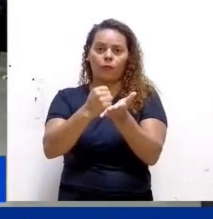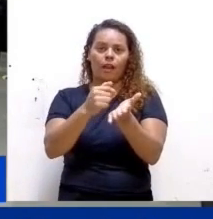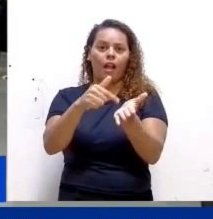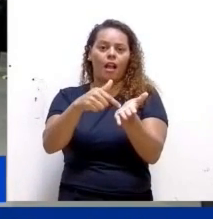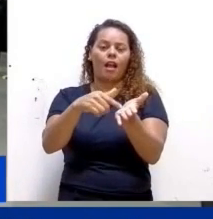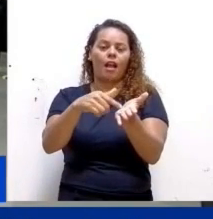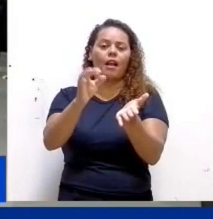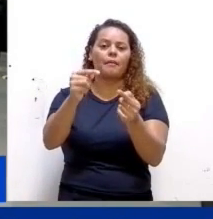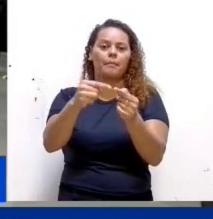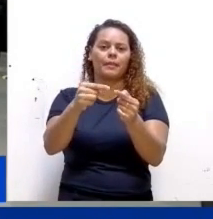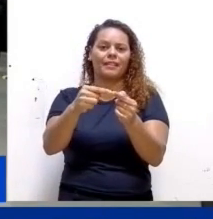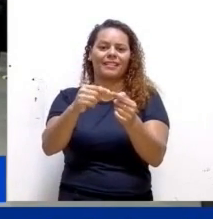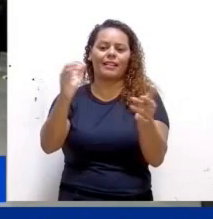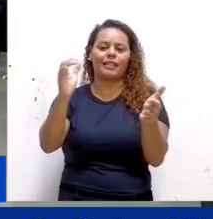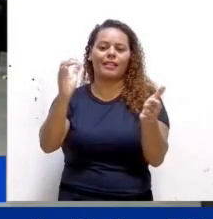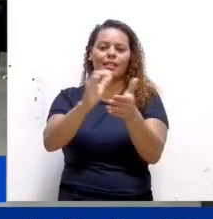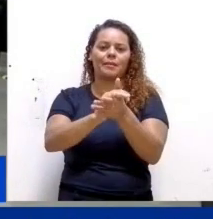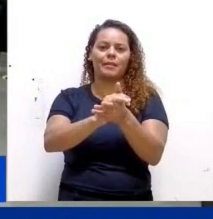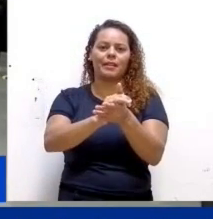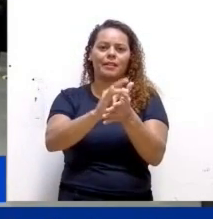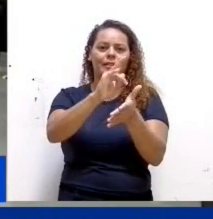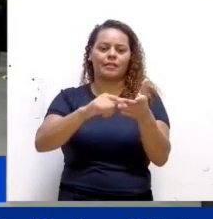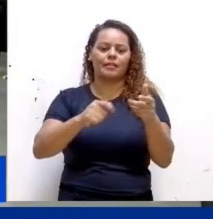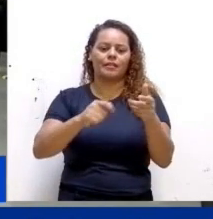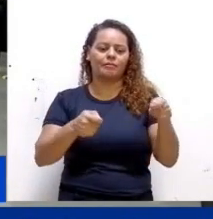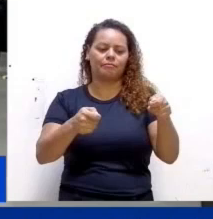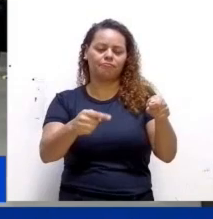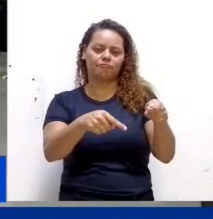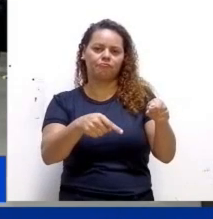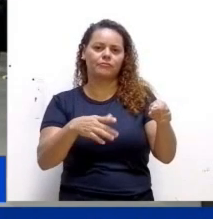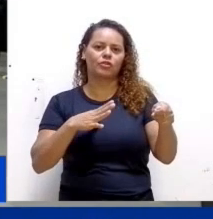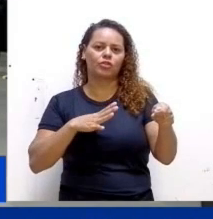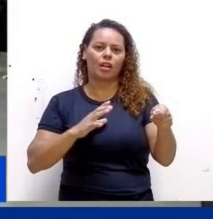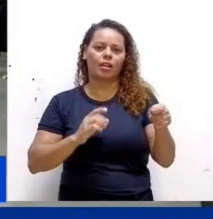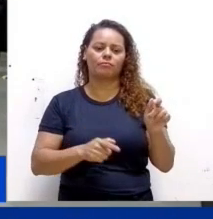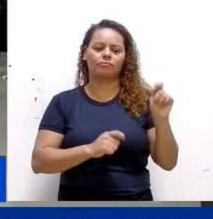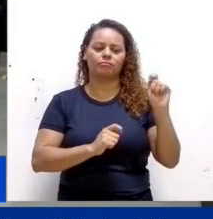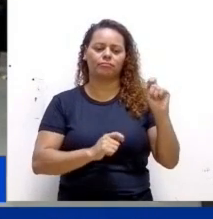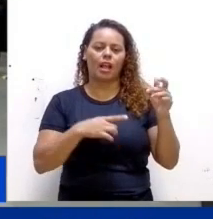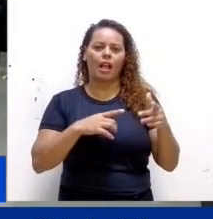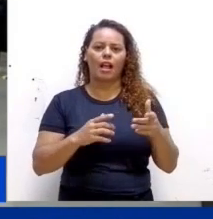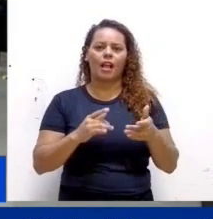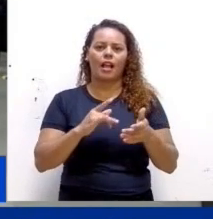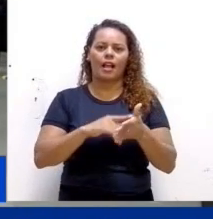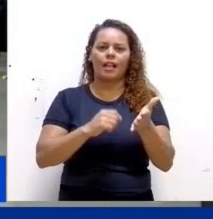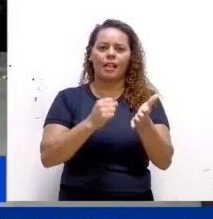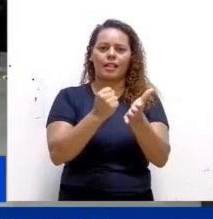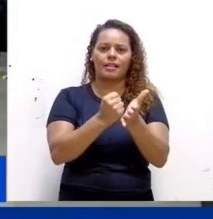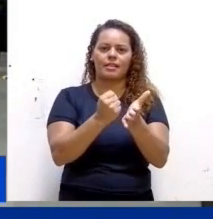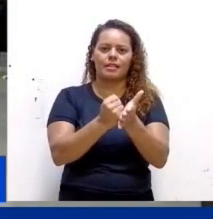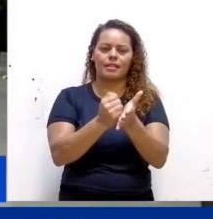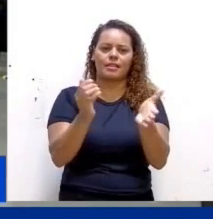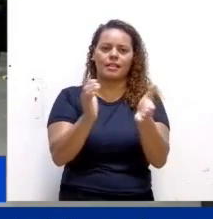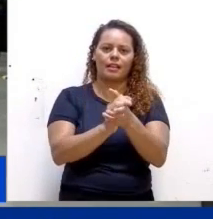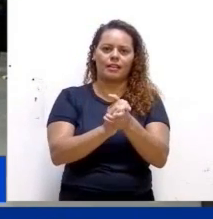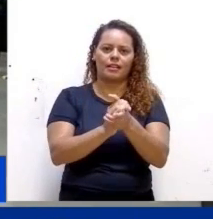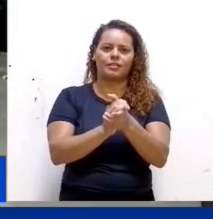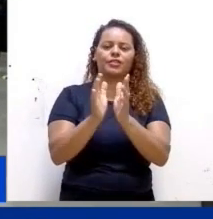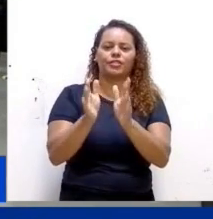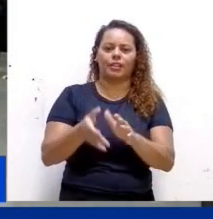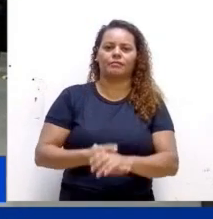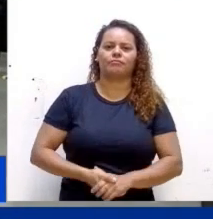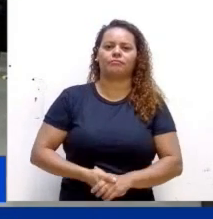Aí é expedida uma certidão. Certidão de casamento. Que prova que você